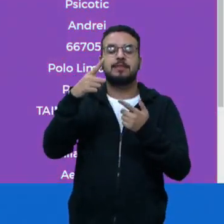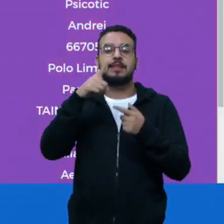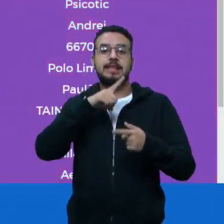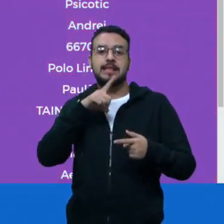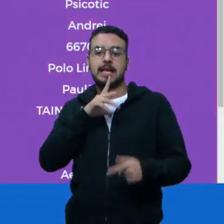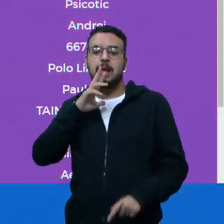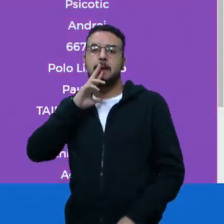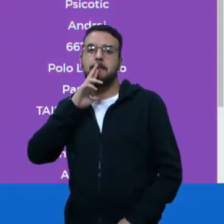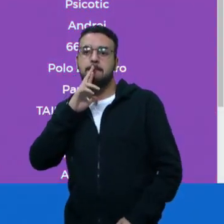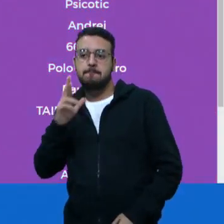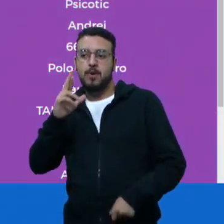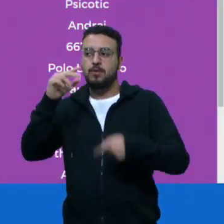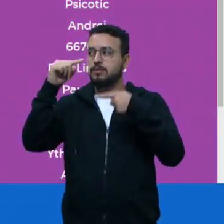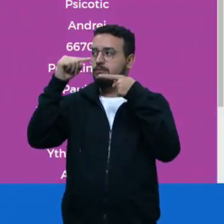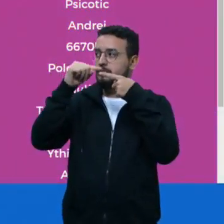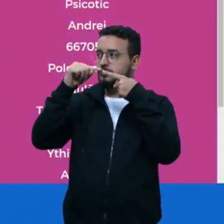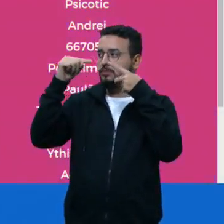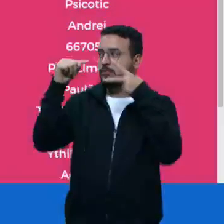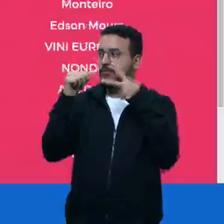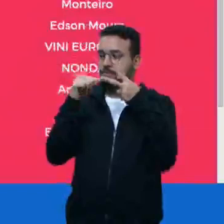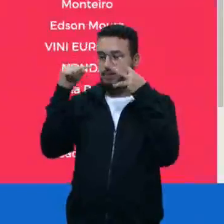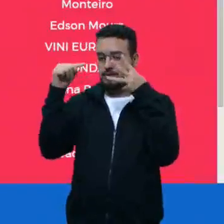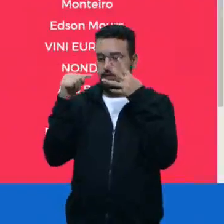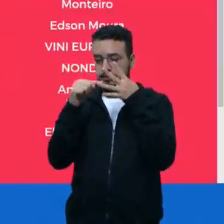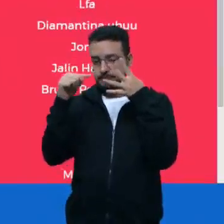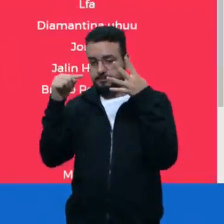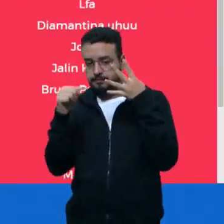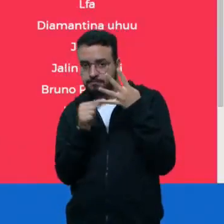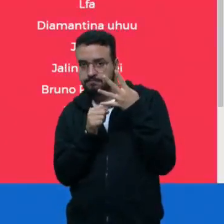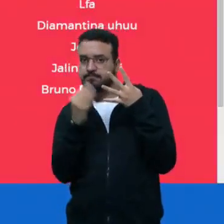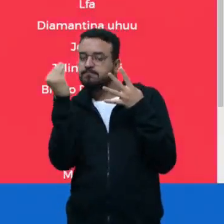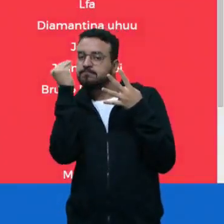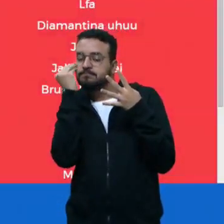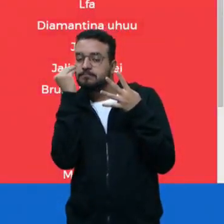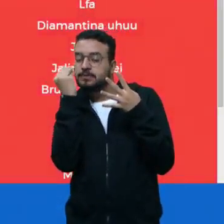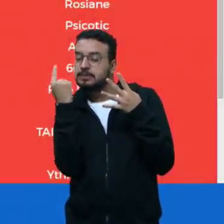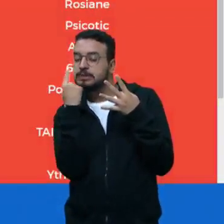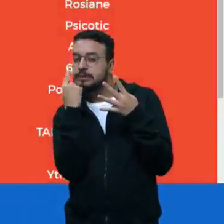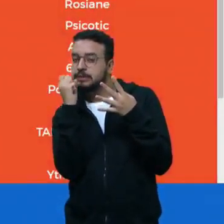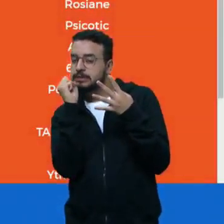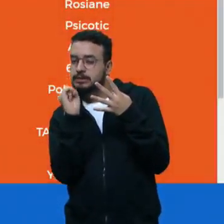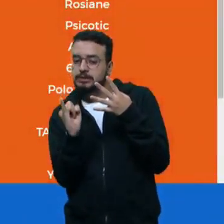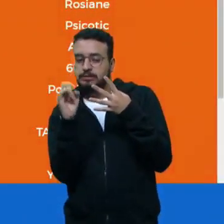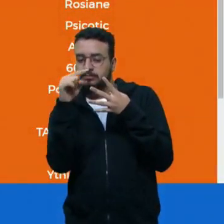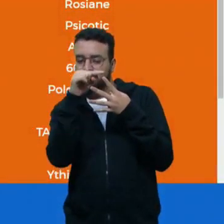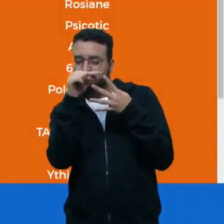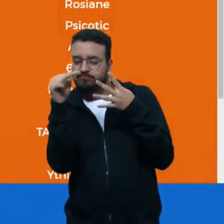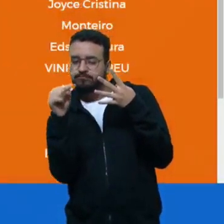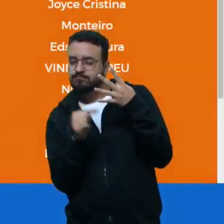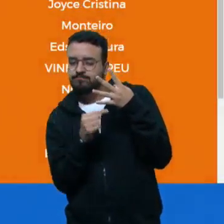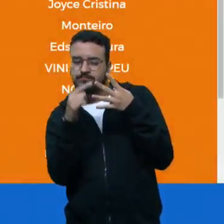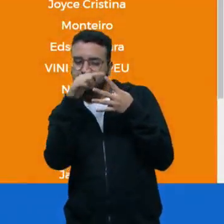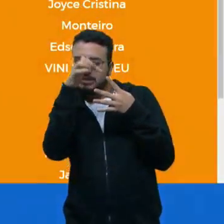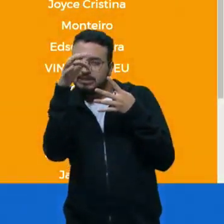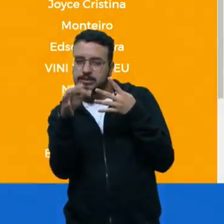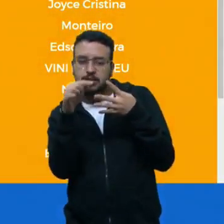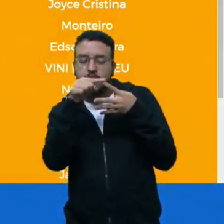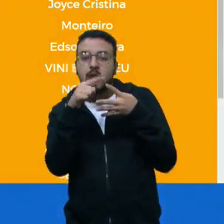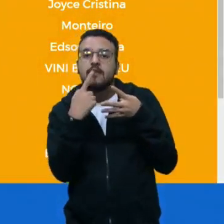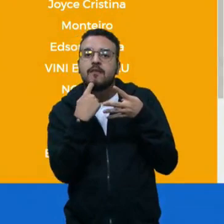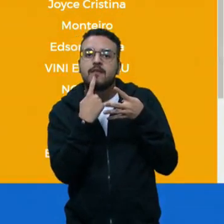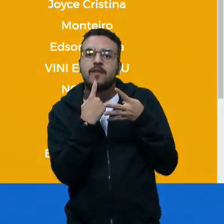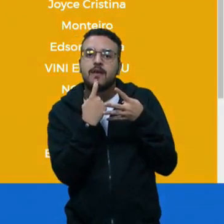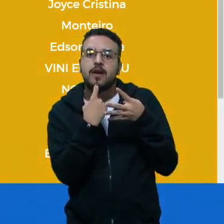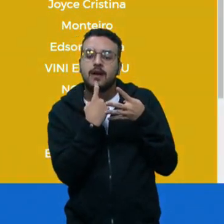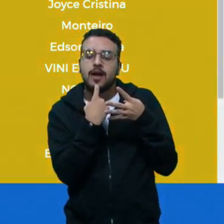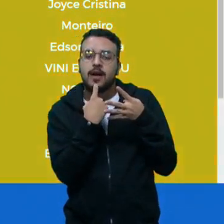cor correspondente àquela alternativa. Então, se eu vejo que a primeira alternativa é a certa e ela tem a cor vermelha,